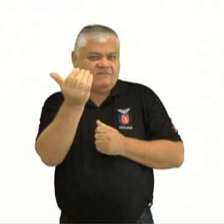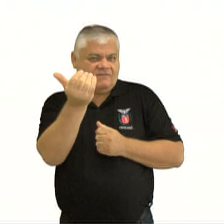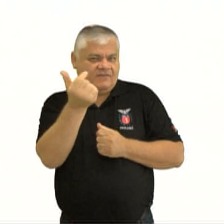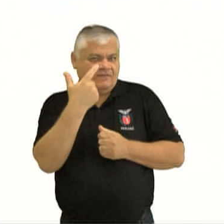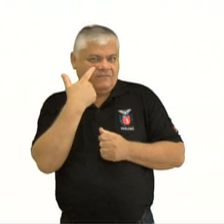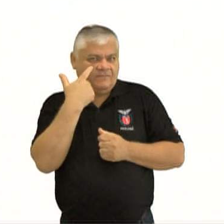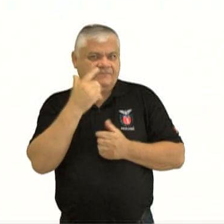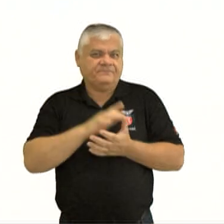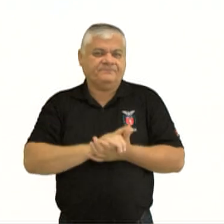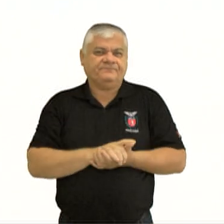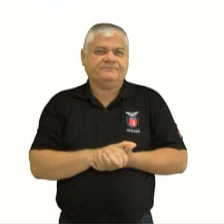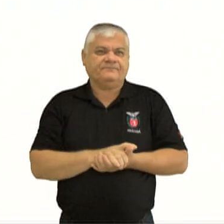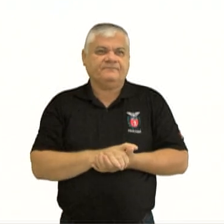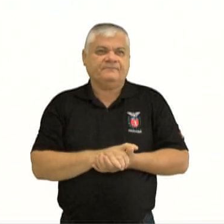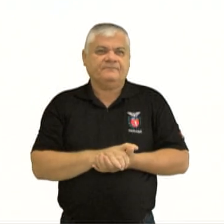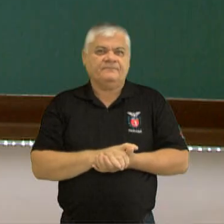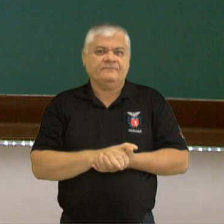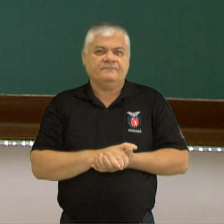aqui, ó.